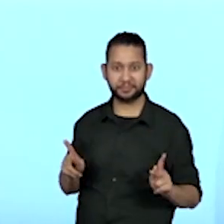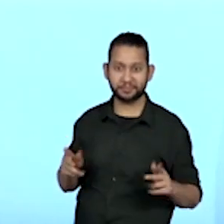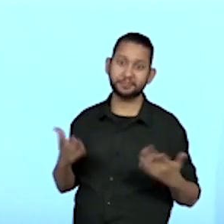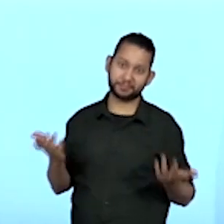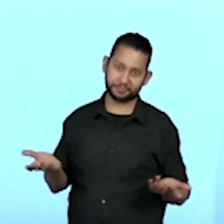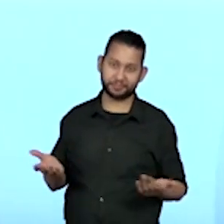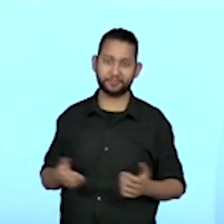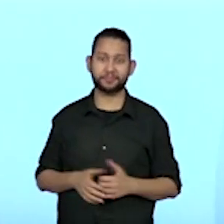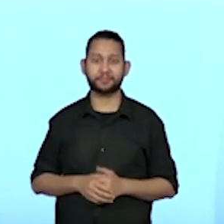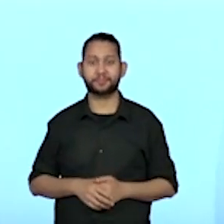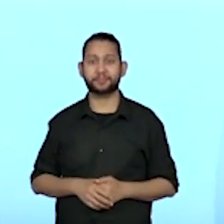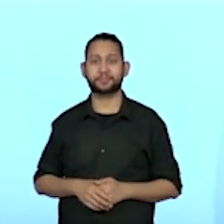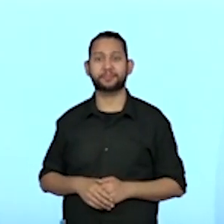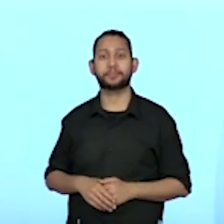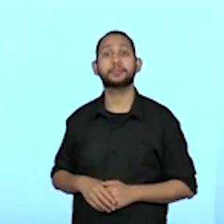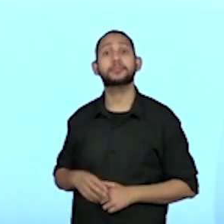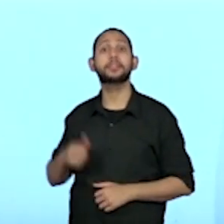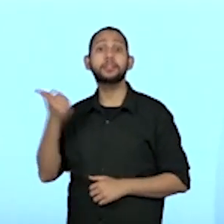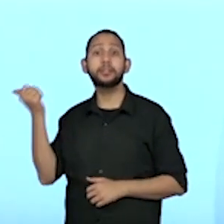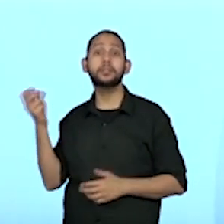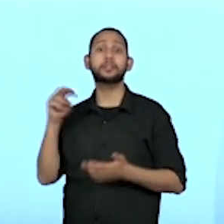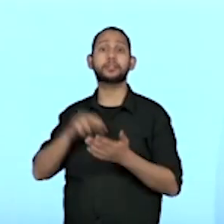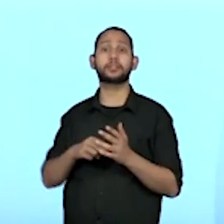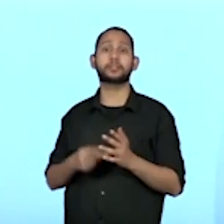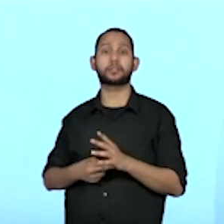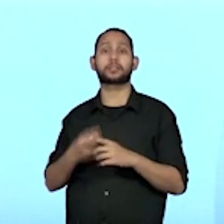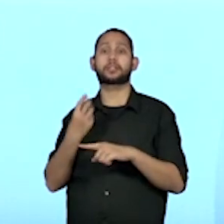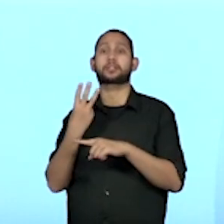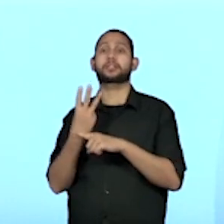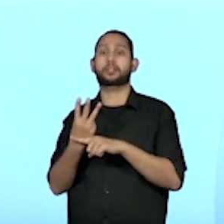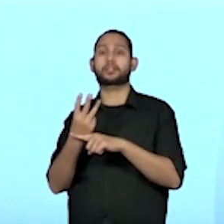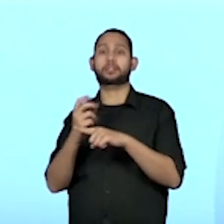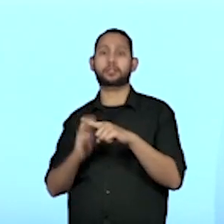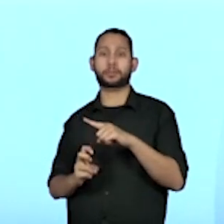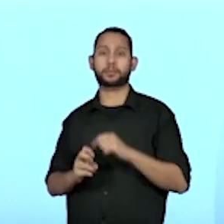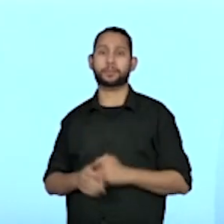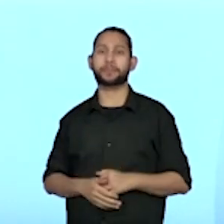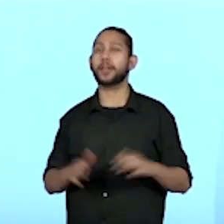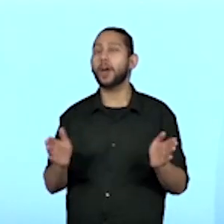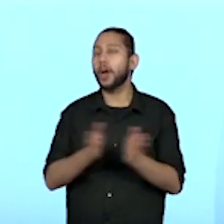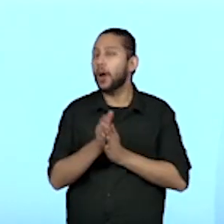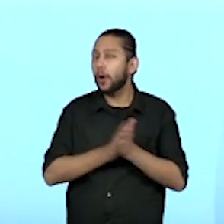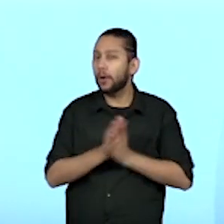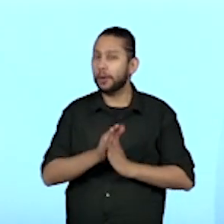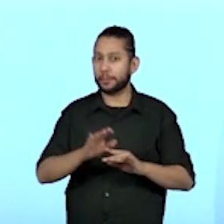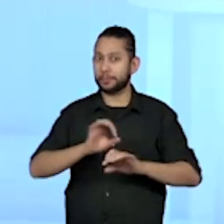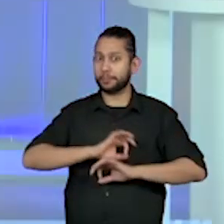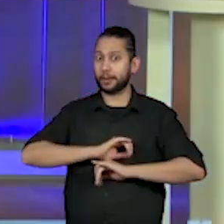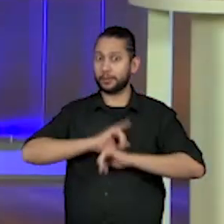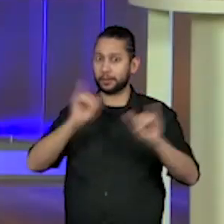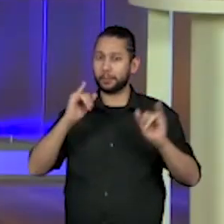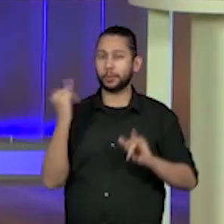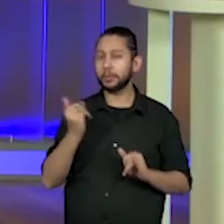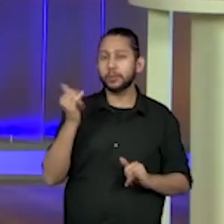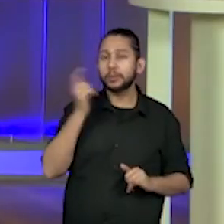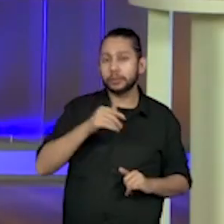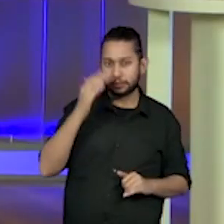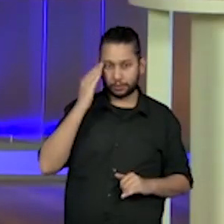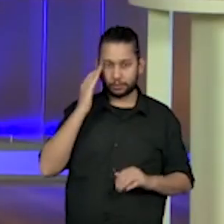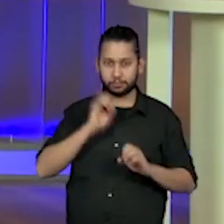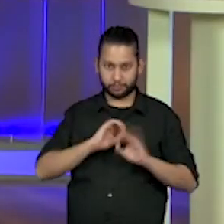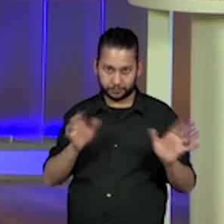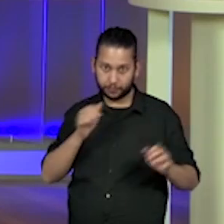3 partes. O que eu quero agora chamar a atenção de vocês, para vocês entenderem o que é cada coisa,